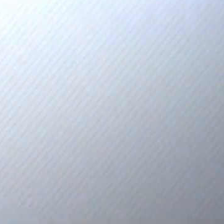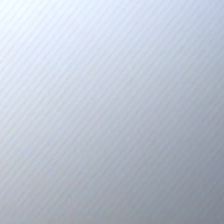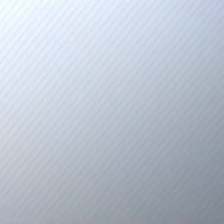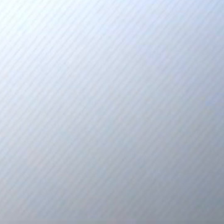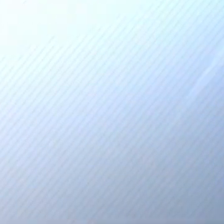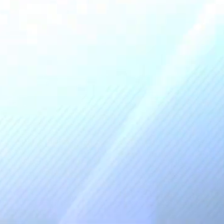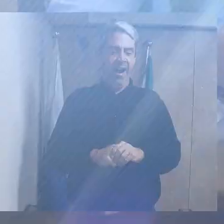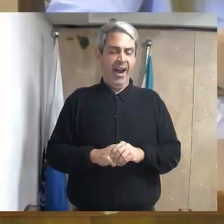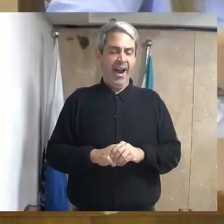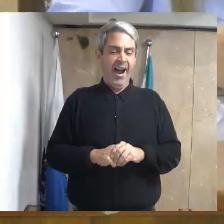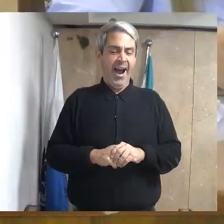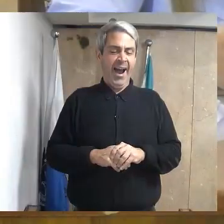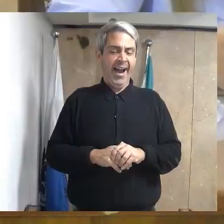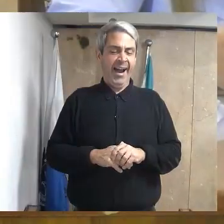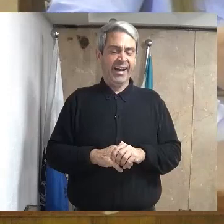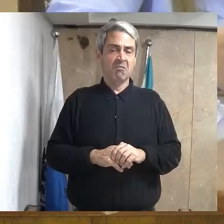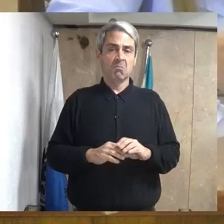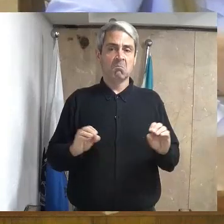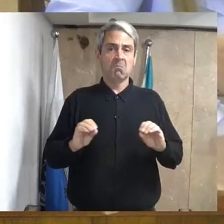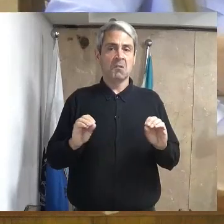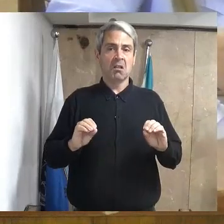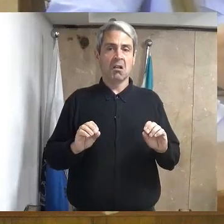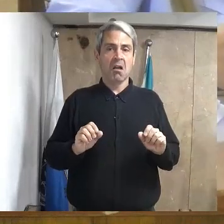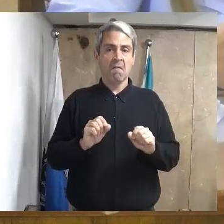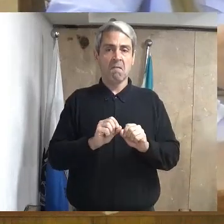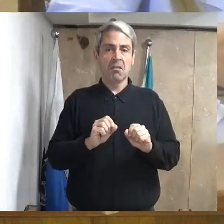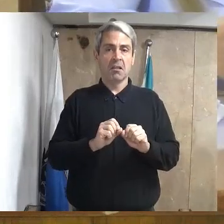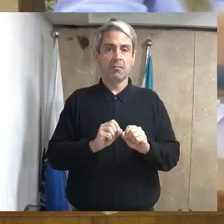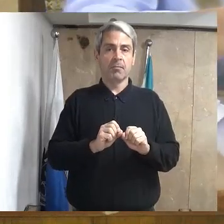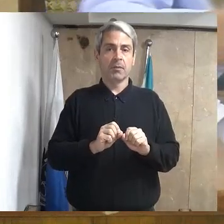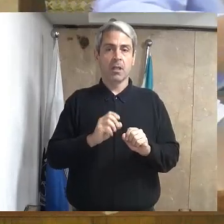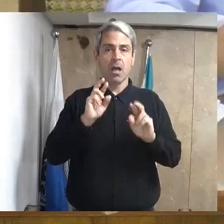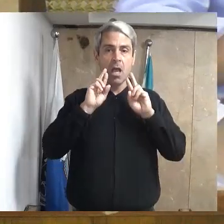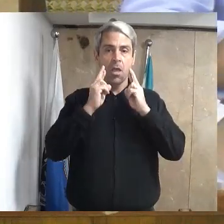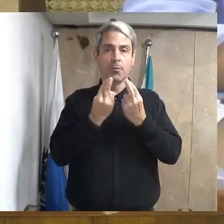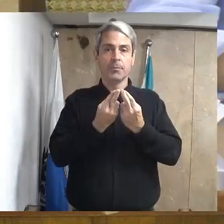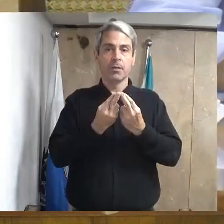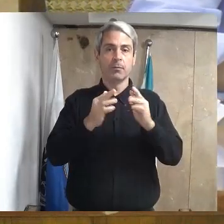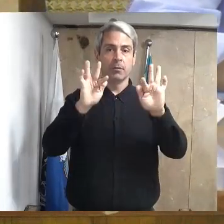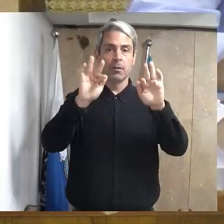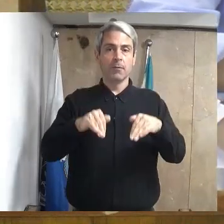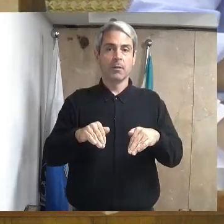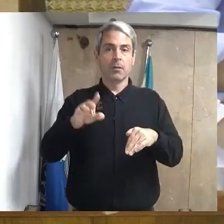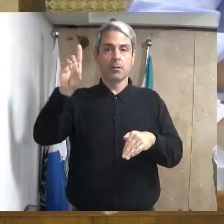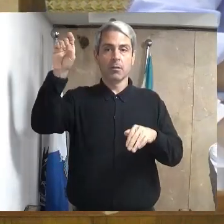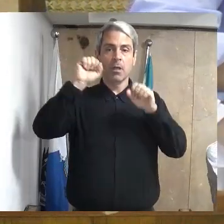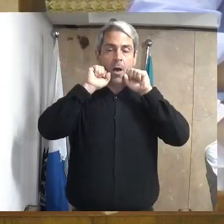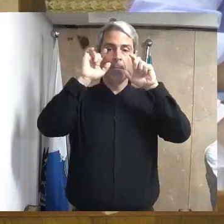não havendo mais nada a tratar, mas está encerrada a sessão. Bom dia a todos. Deus abençoe.